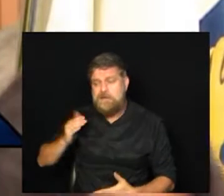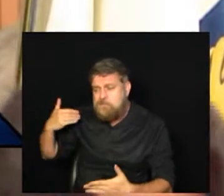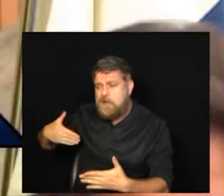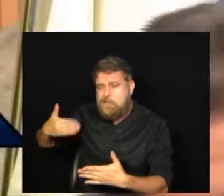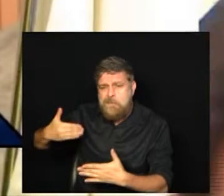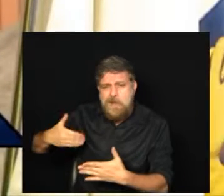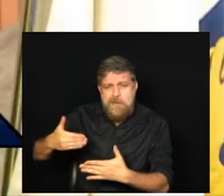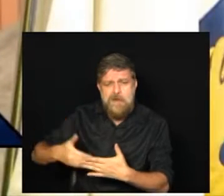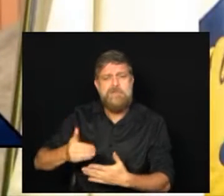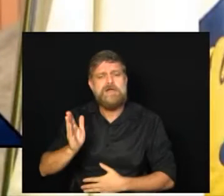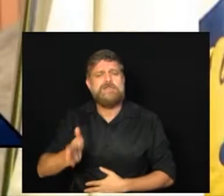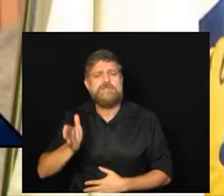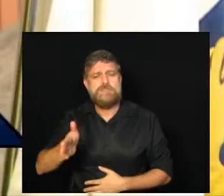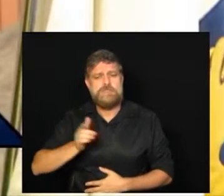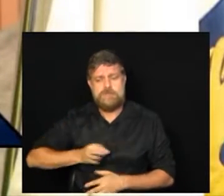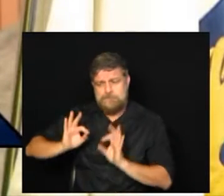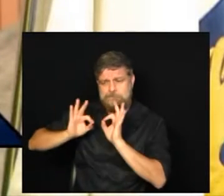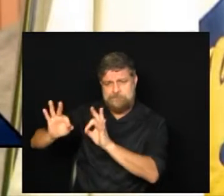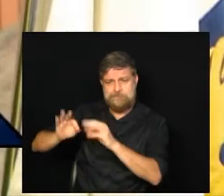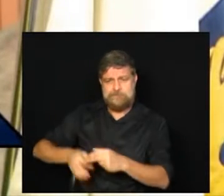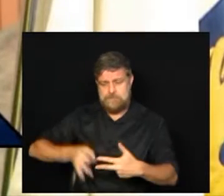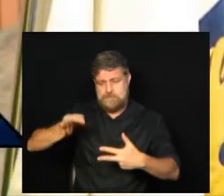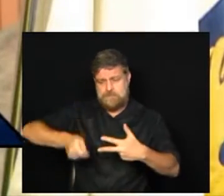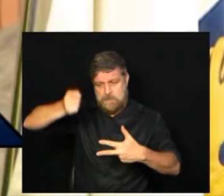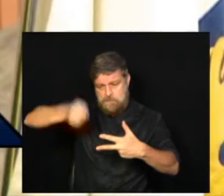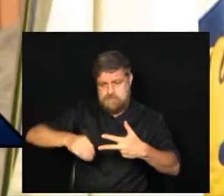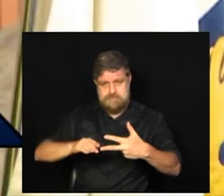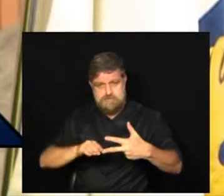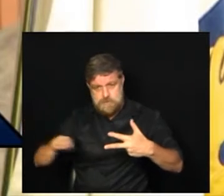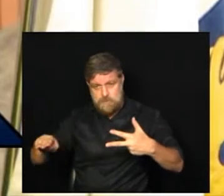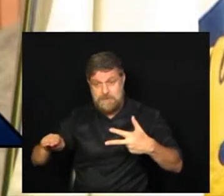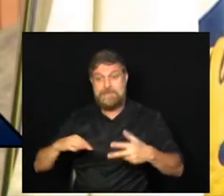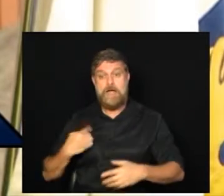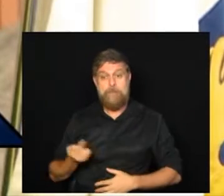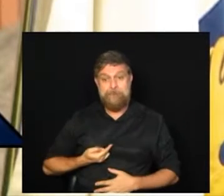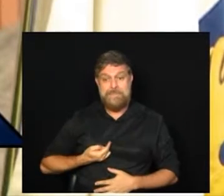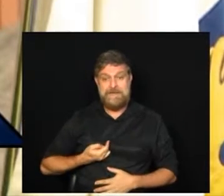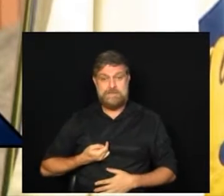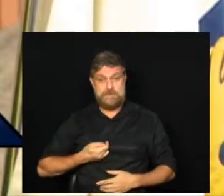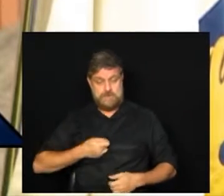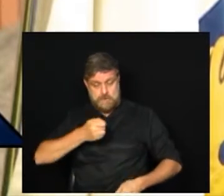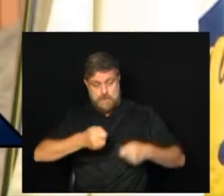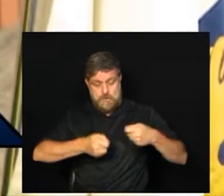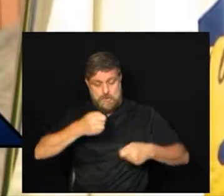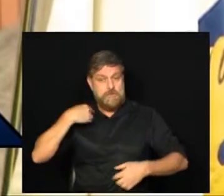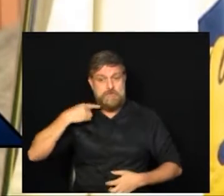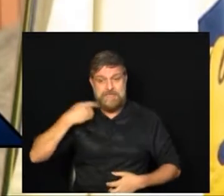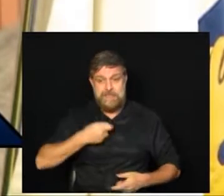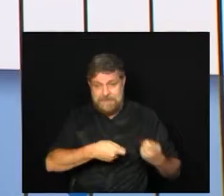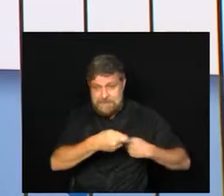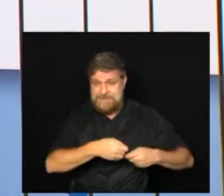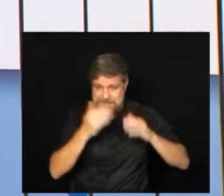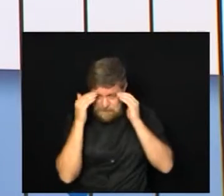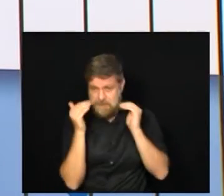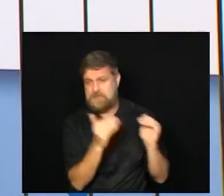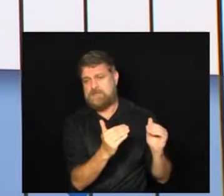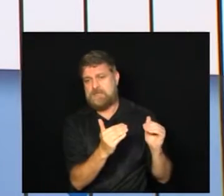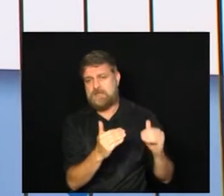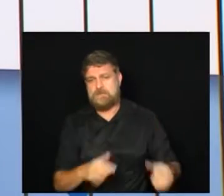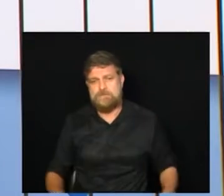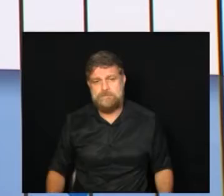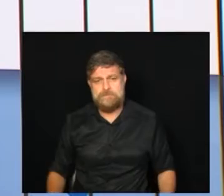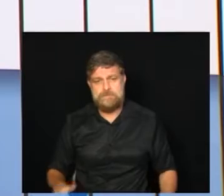muito certo na jurisprudência, mas é importante que no direito administrativo também seja respeitado.